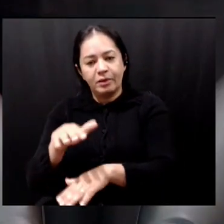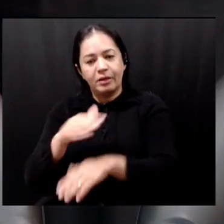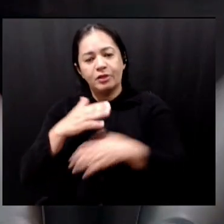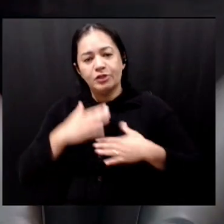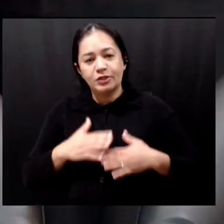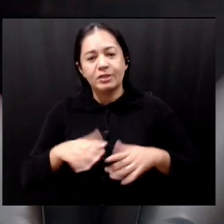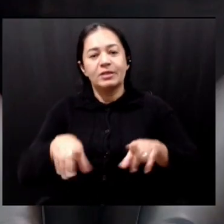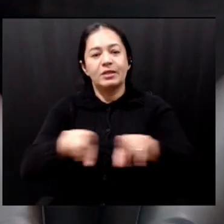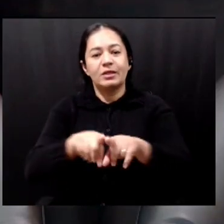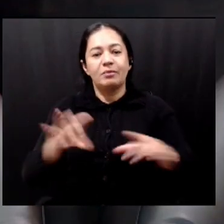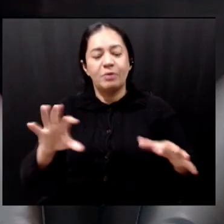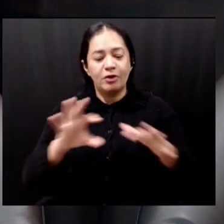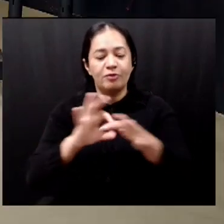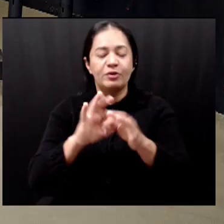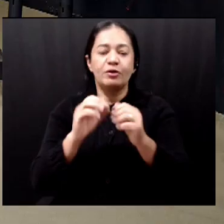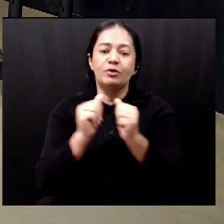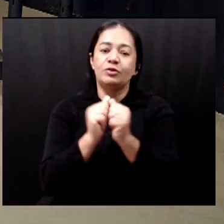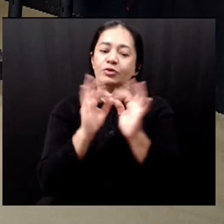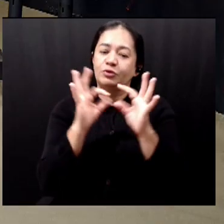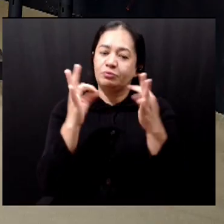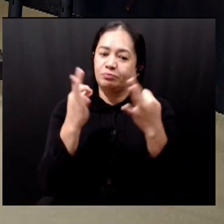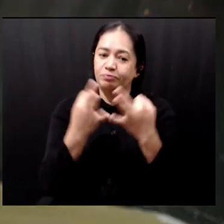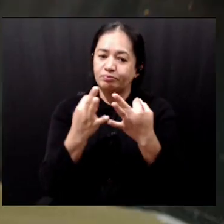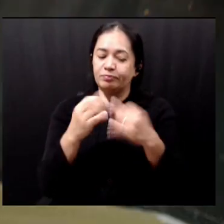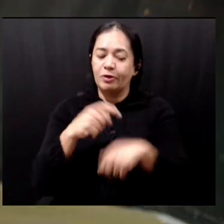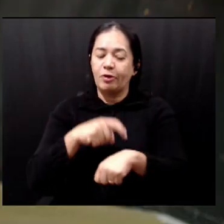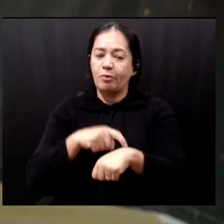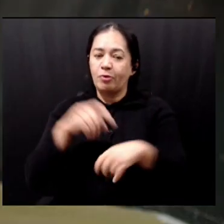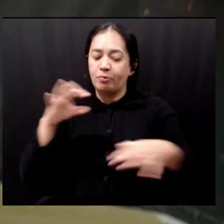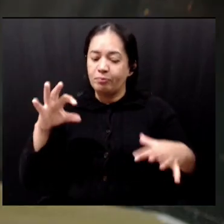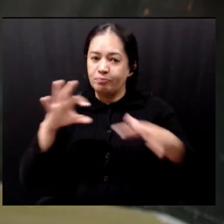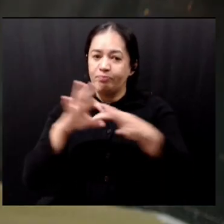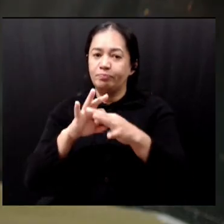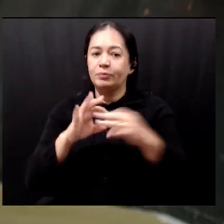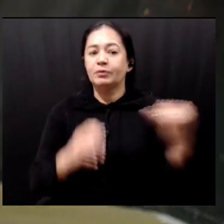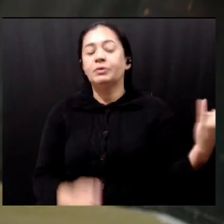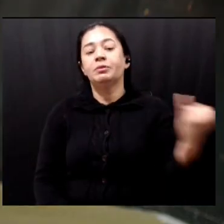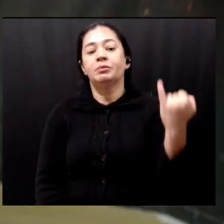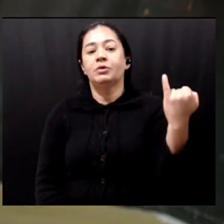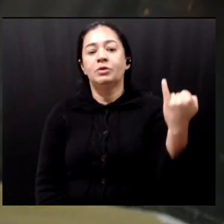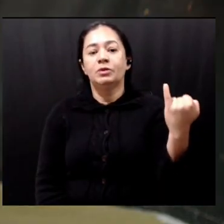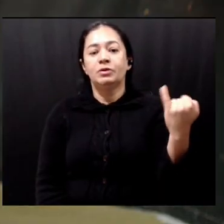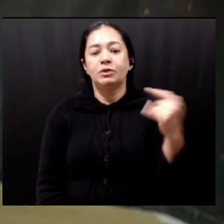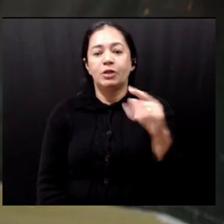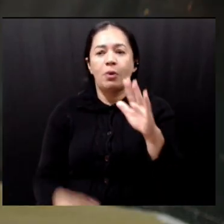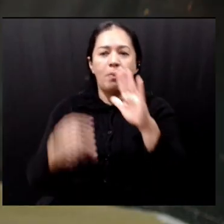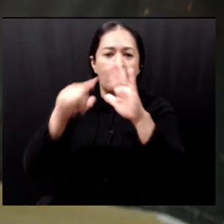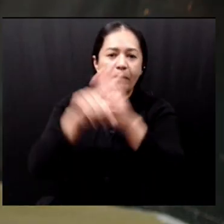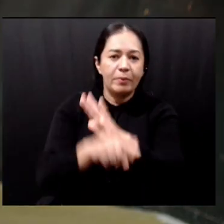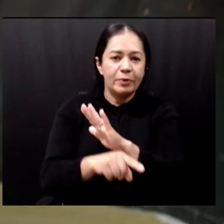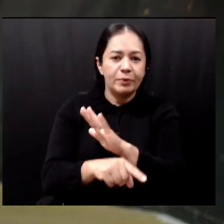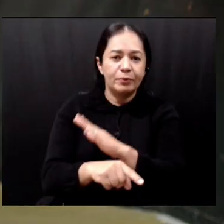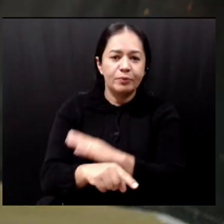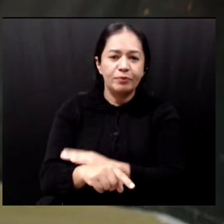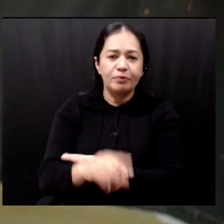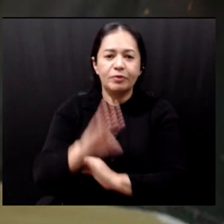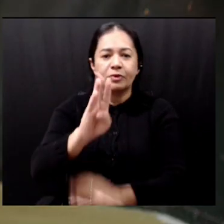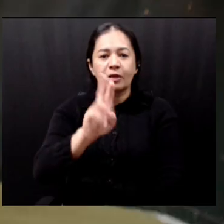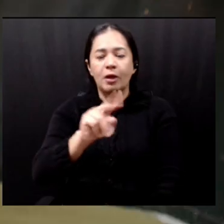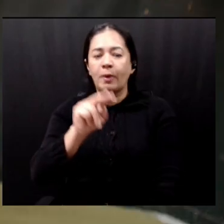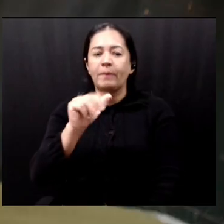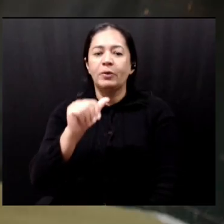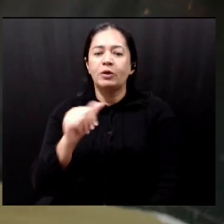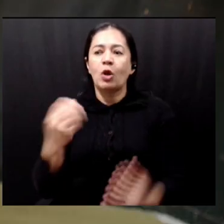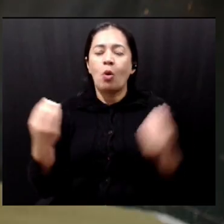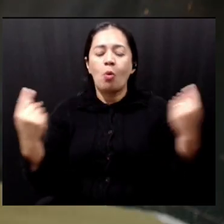família. Né? É um momento de conexão muito importante, né? Daí eu já pergunto para a Bruna sobre os desafios que os pais encaram